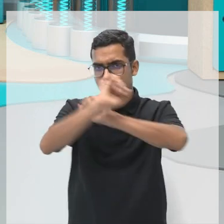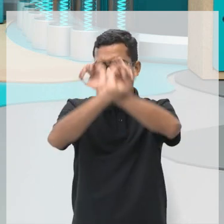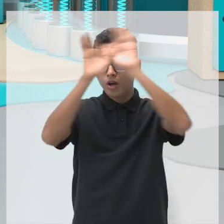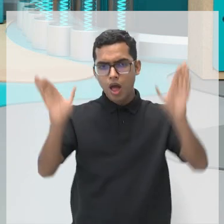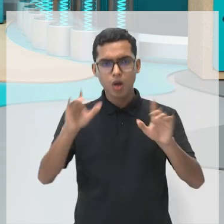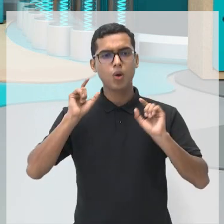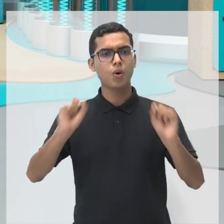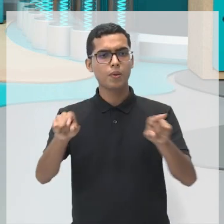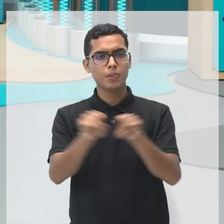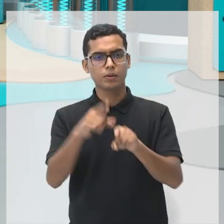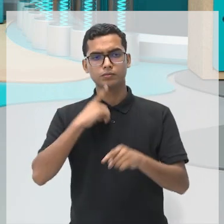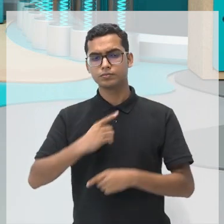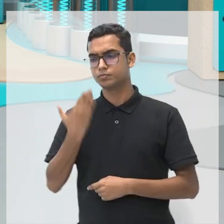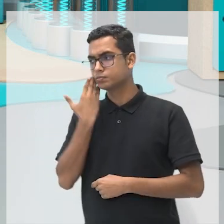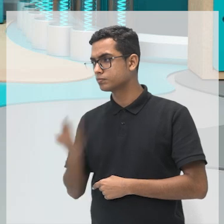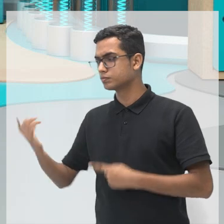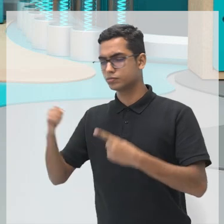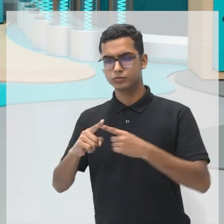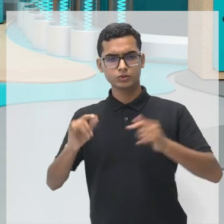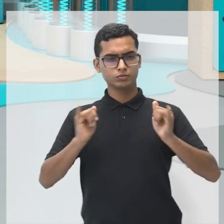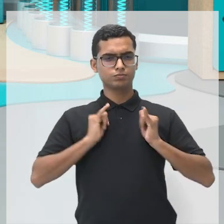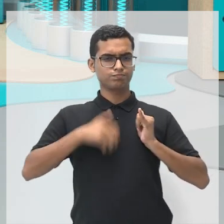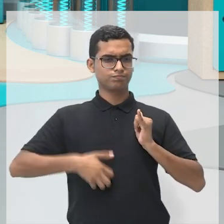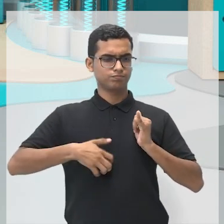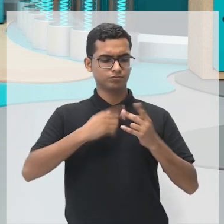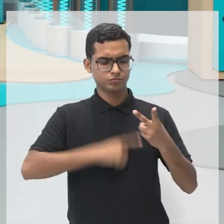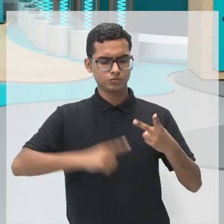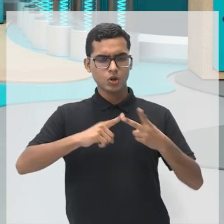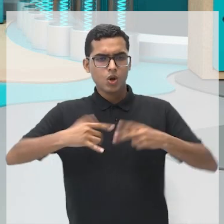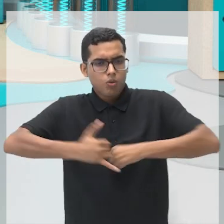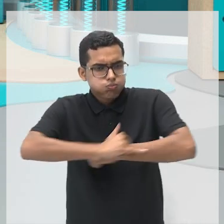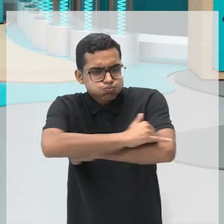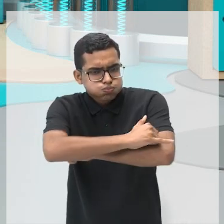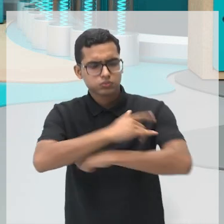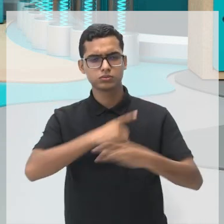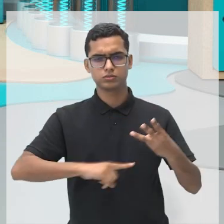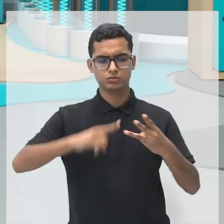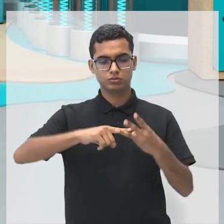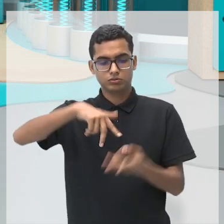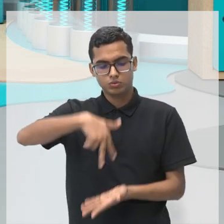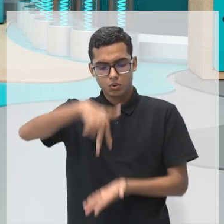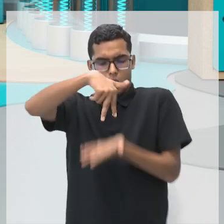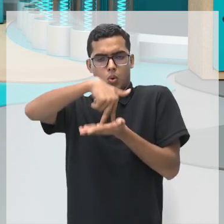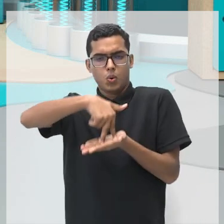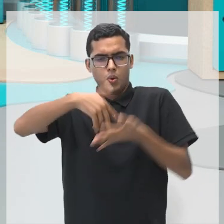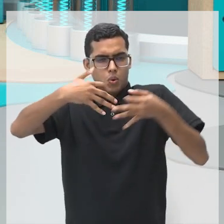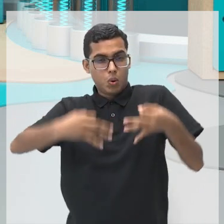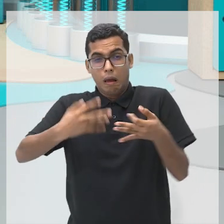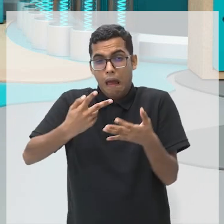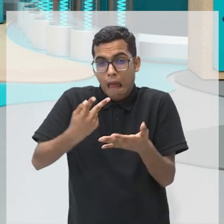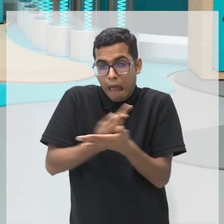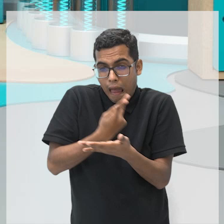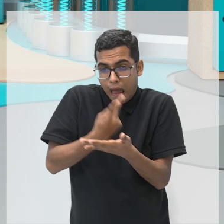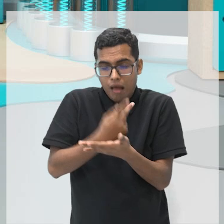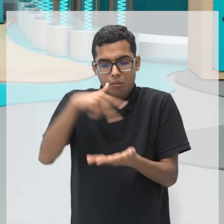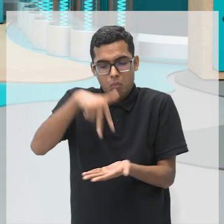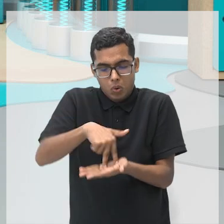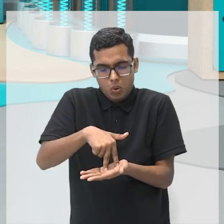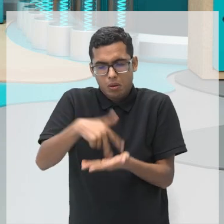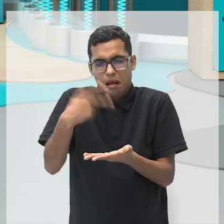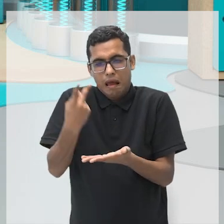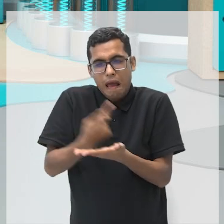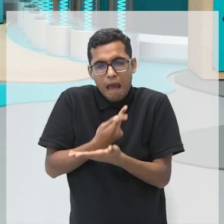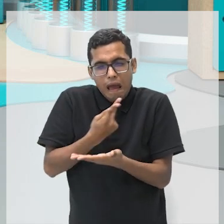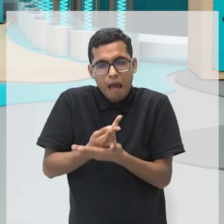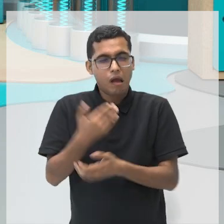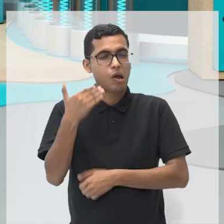fatores como, olha só, o sedentarismo, a obesidade e a postura inadequada, além de excesso